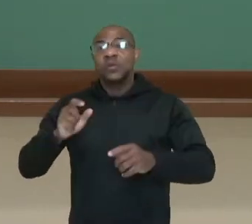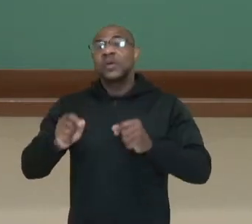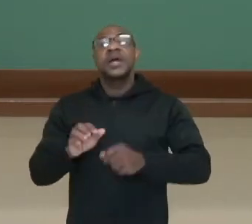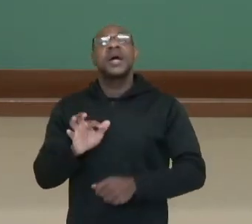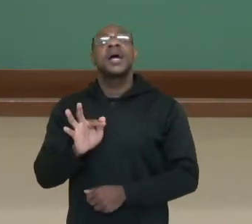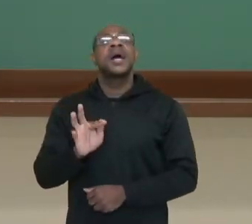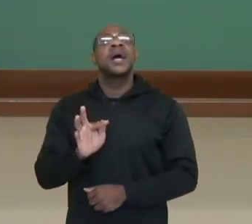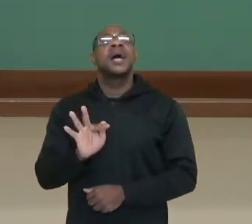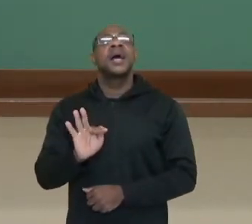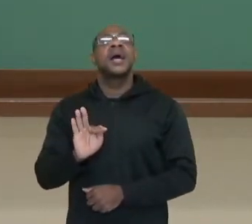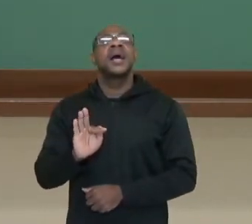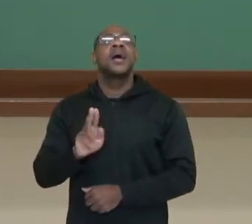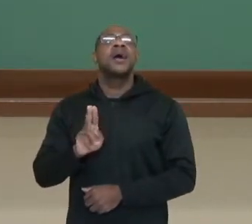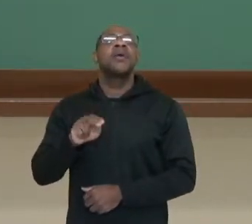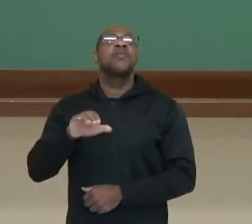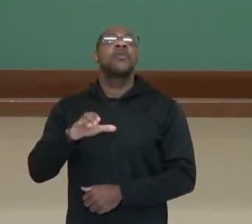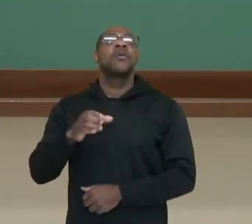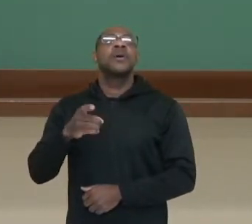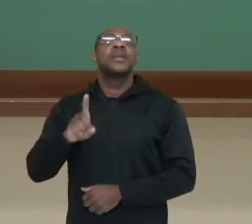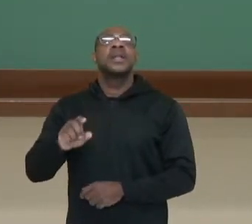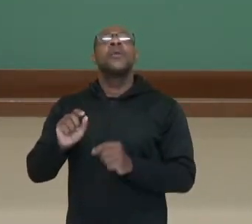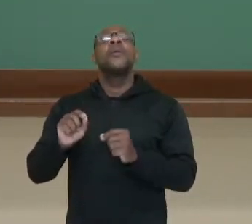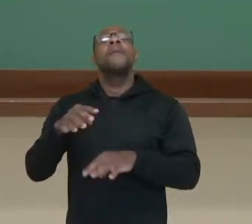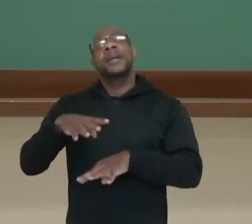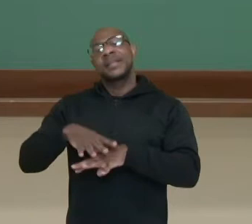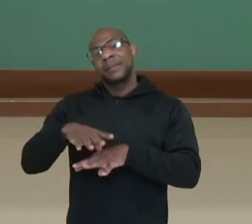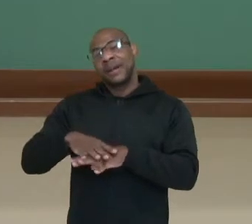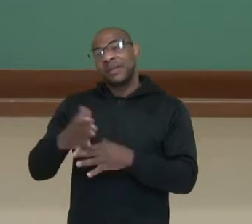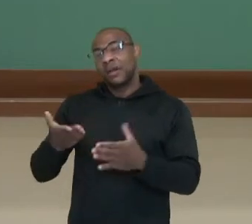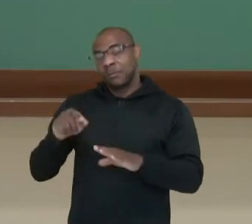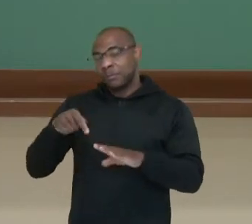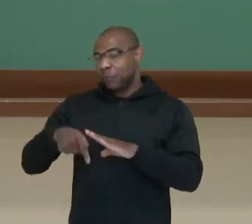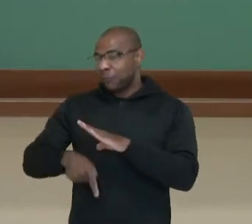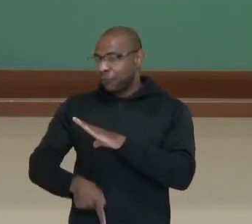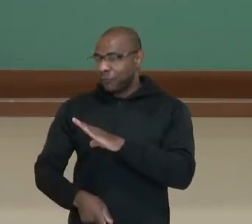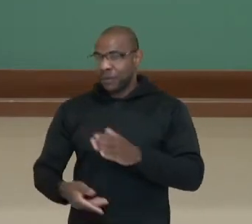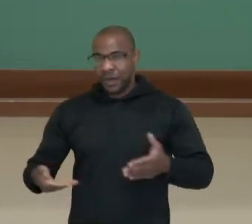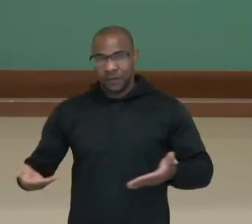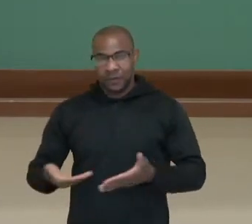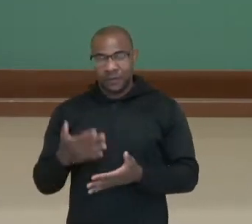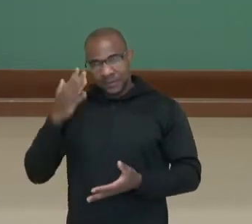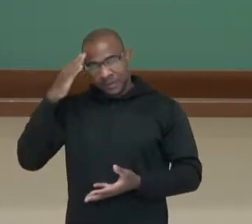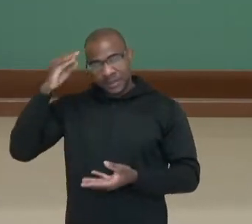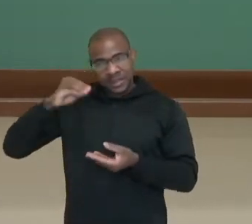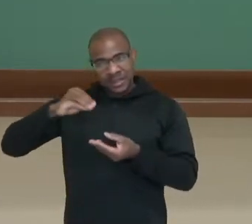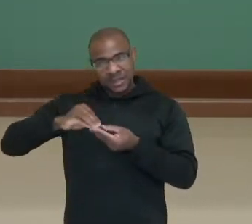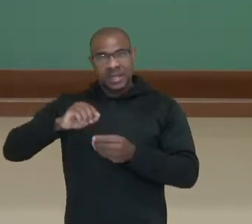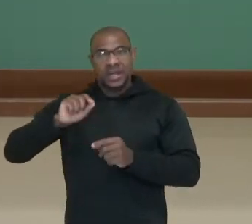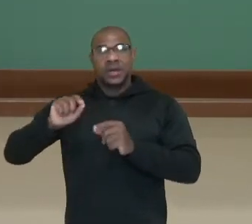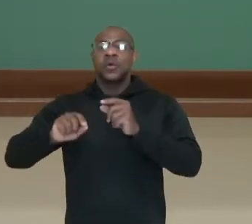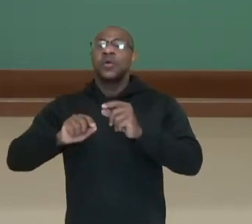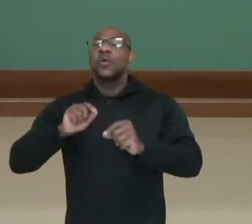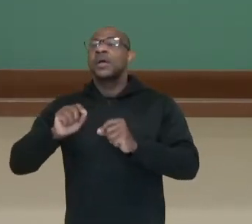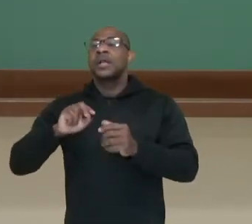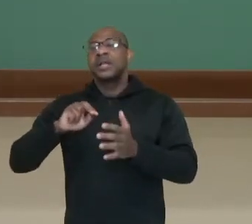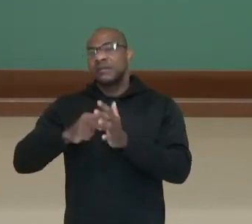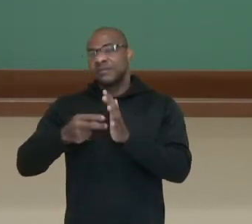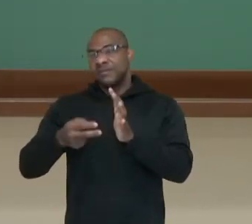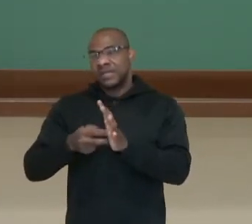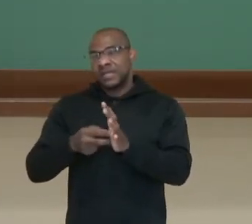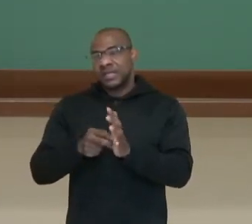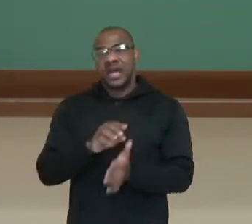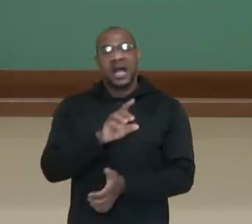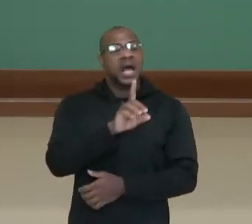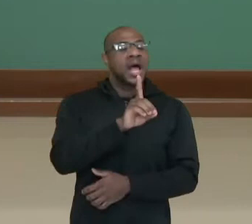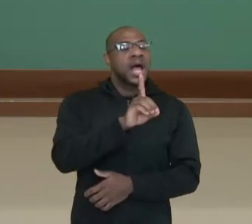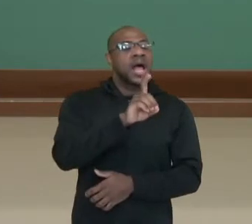matemáticas, agora um pouquinho mais aprofundado, entendendo o que significam os conjuntos domínio e imagem dentro do